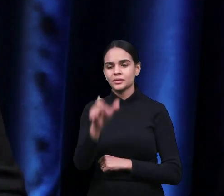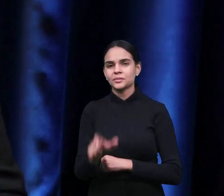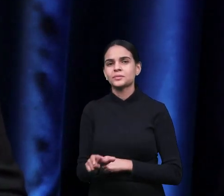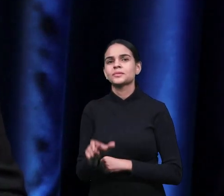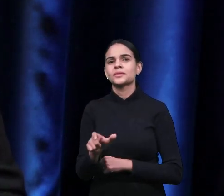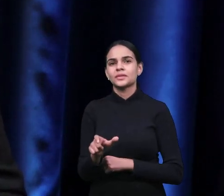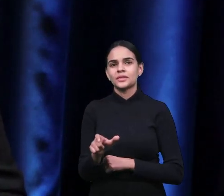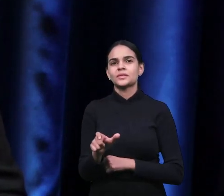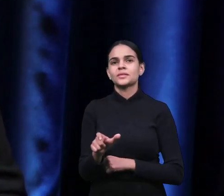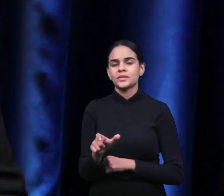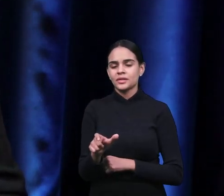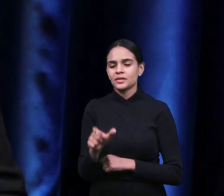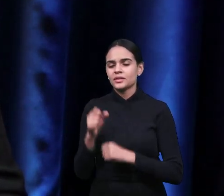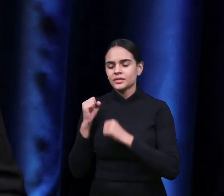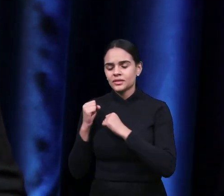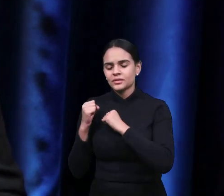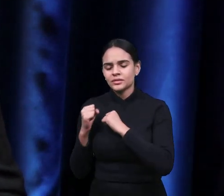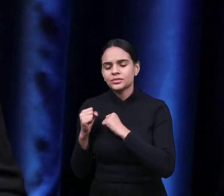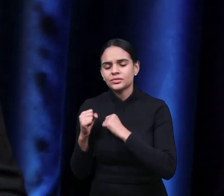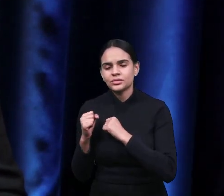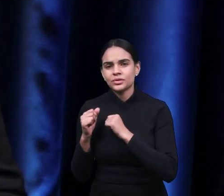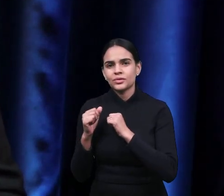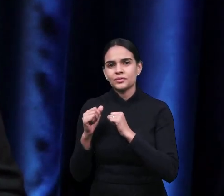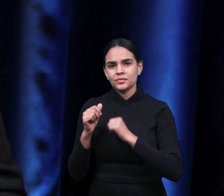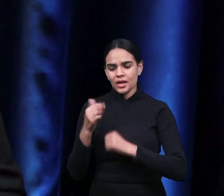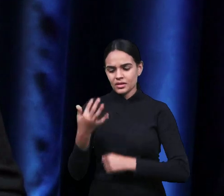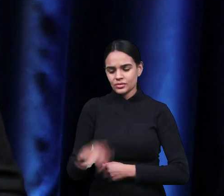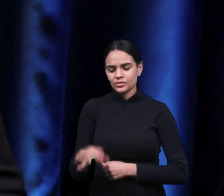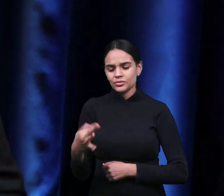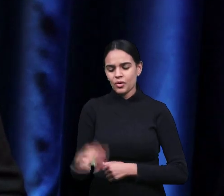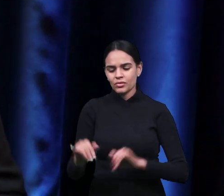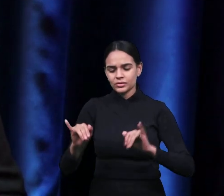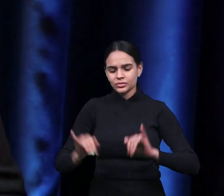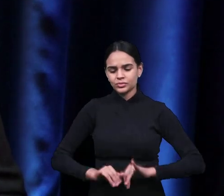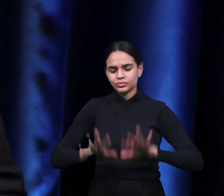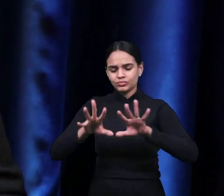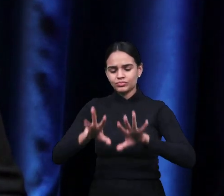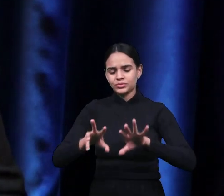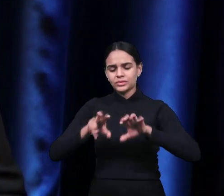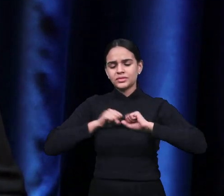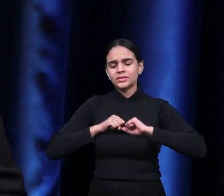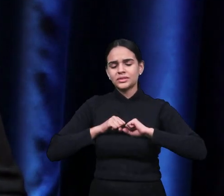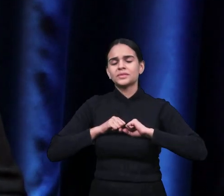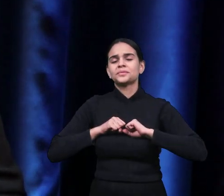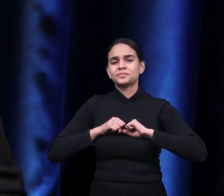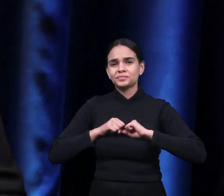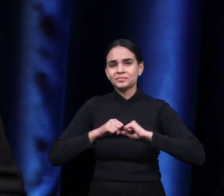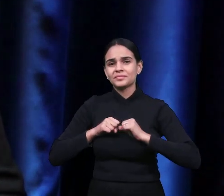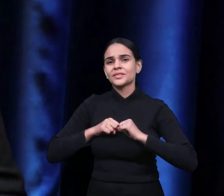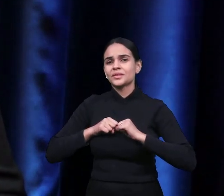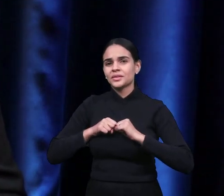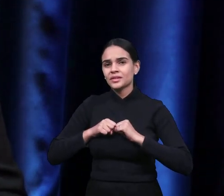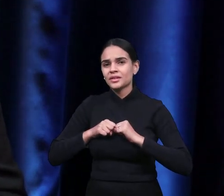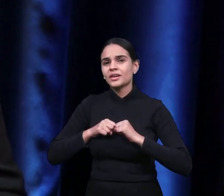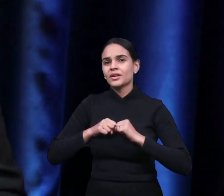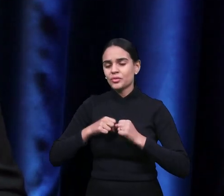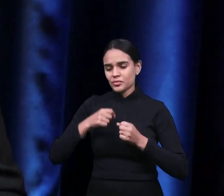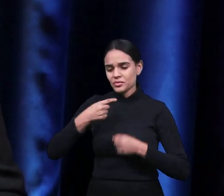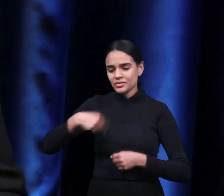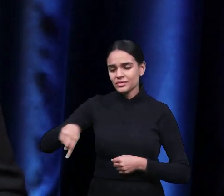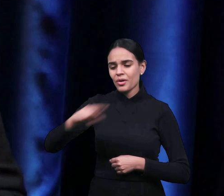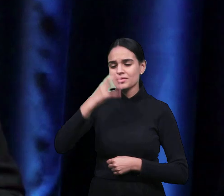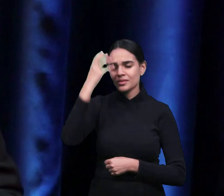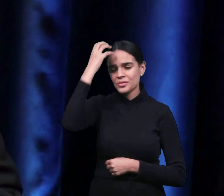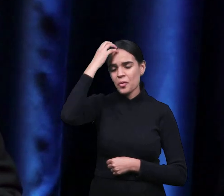né, ele levou sobre si as nossas dores, sobre ele está o castigo que nos traz a paz, estava sobre ele. Nós